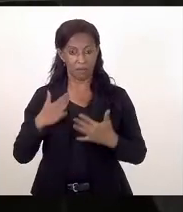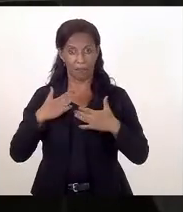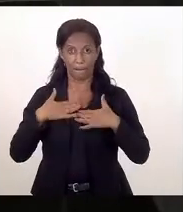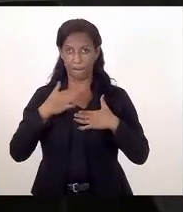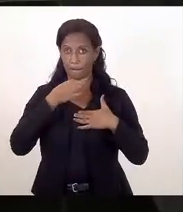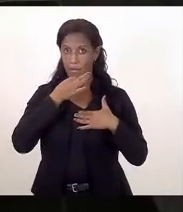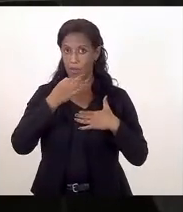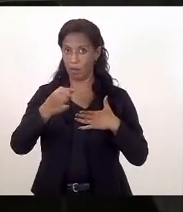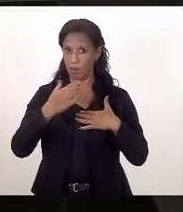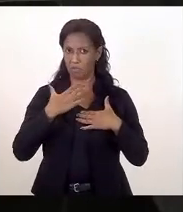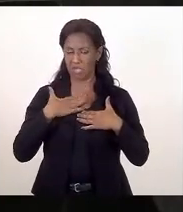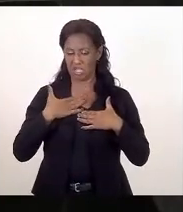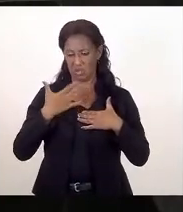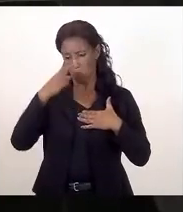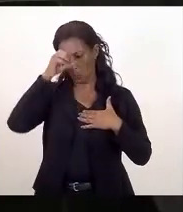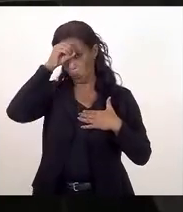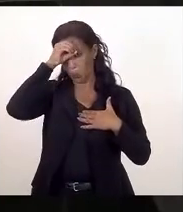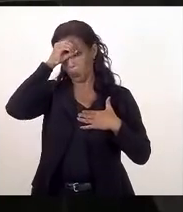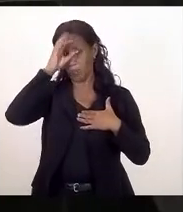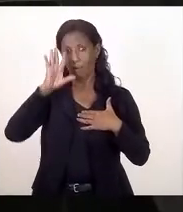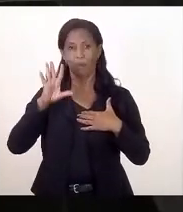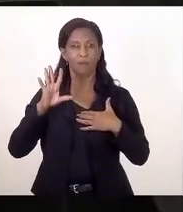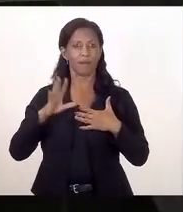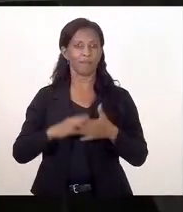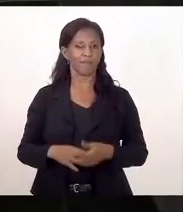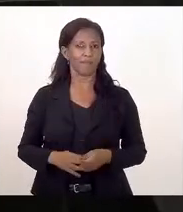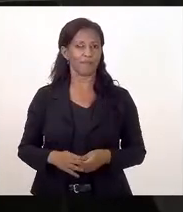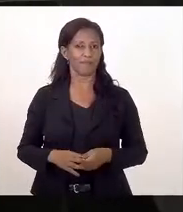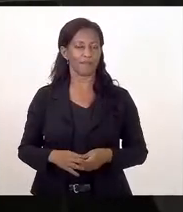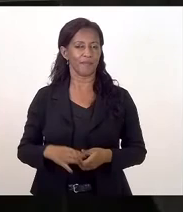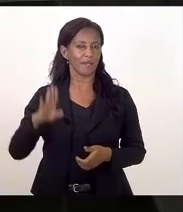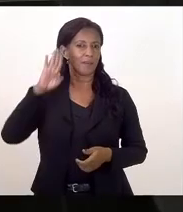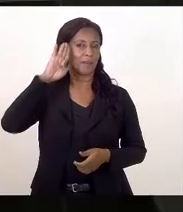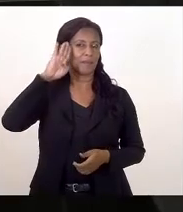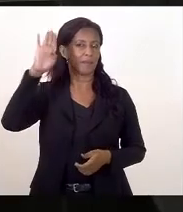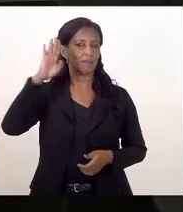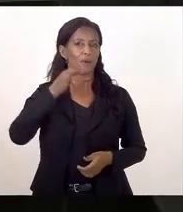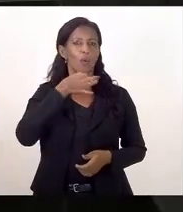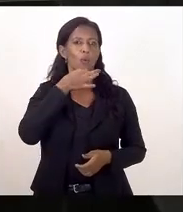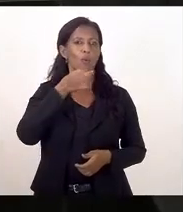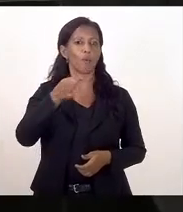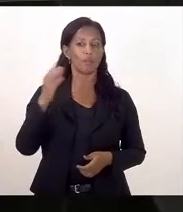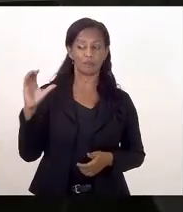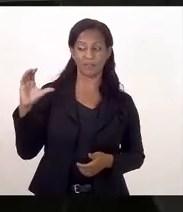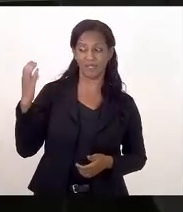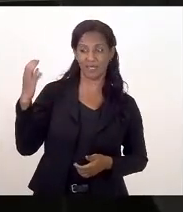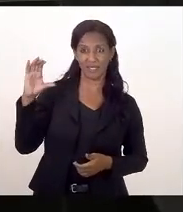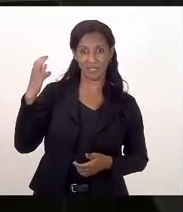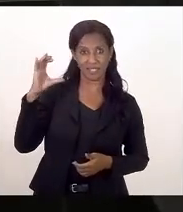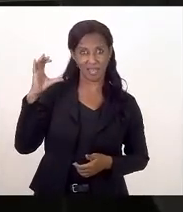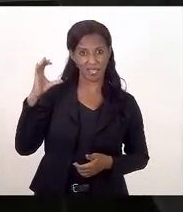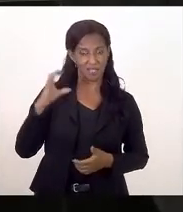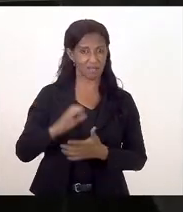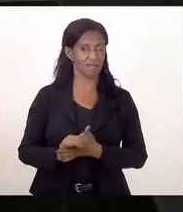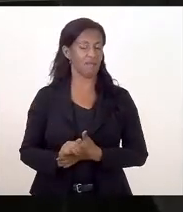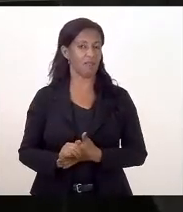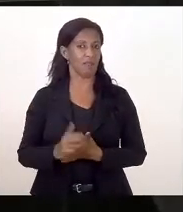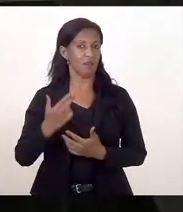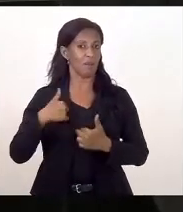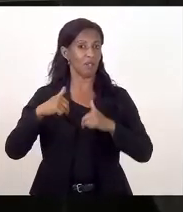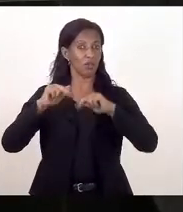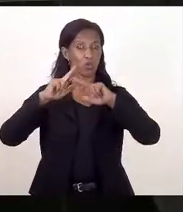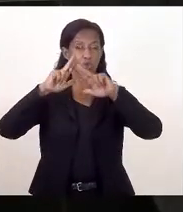tem que valer é a decisão dos cientistas. Mas jamais cabe a um